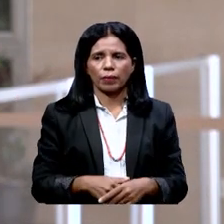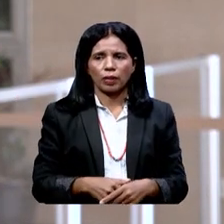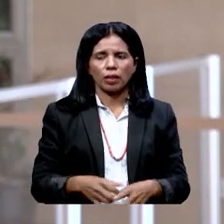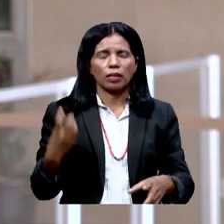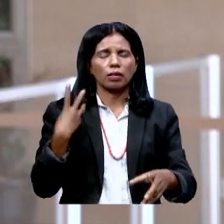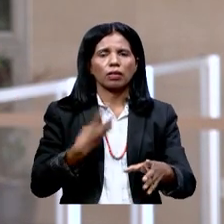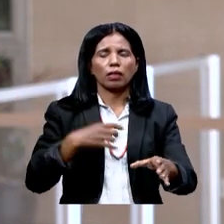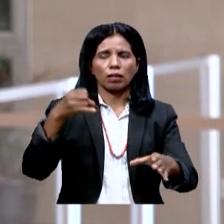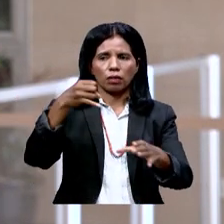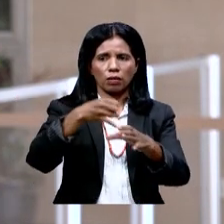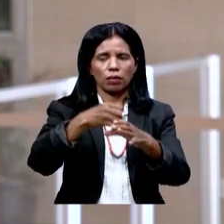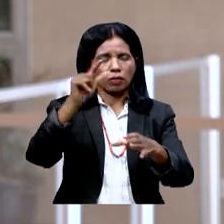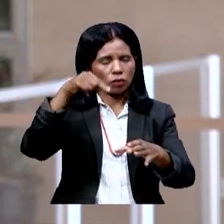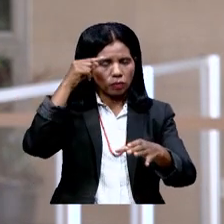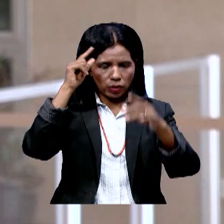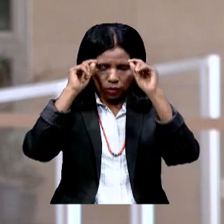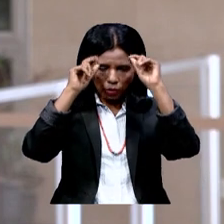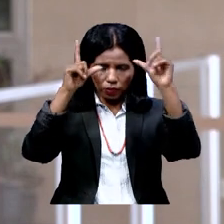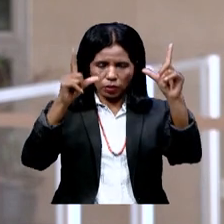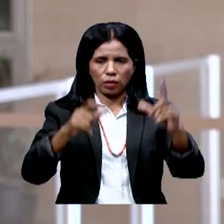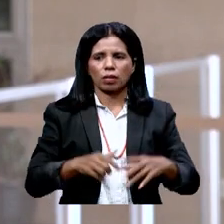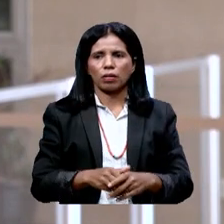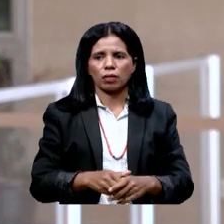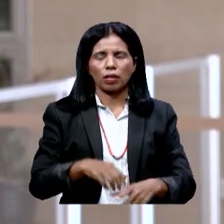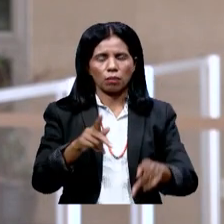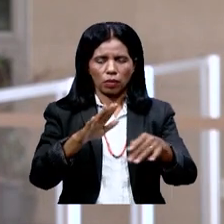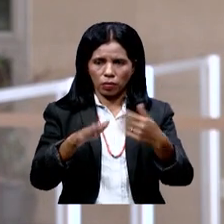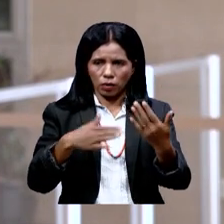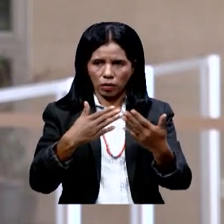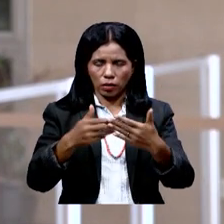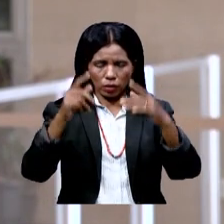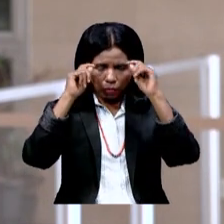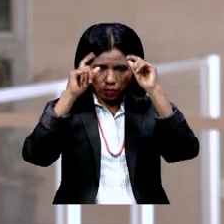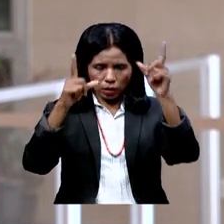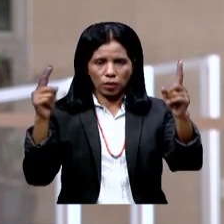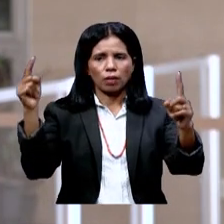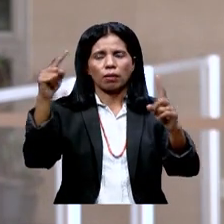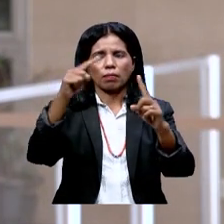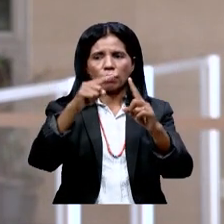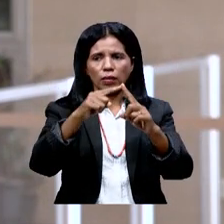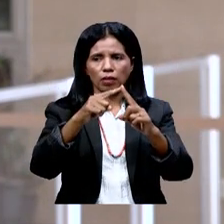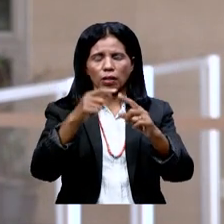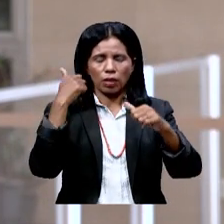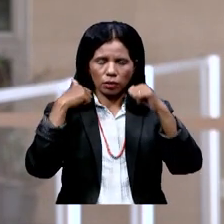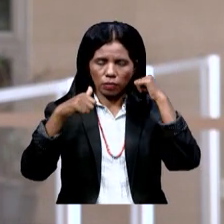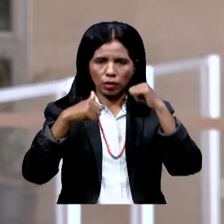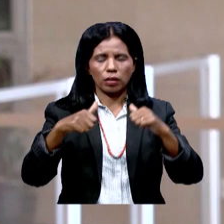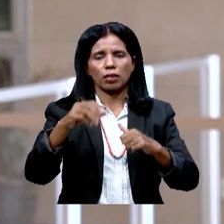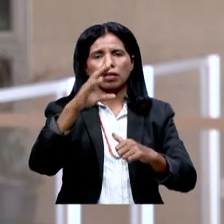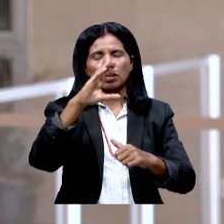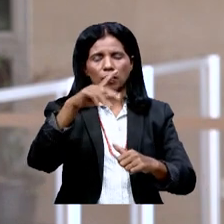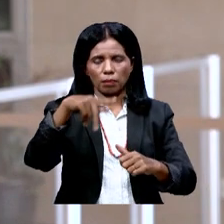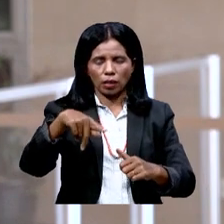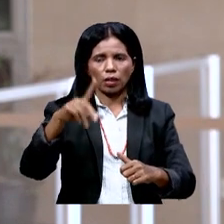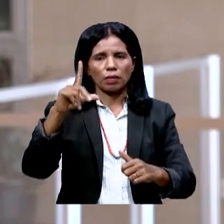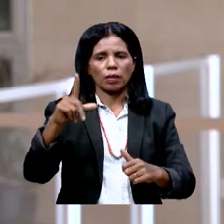envolve o governo Timor, ou será civil Mos, Timor-Leste nem ba atividades da CPLP, vantagem